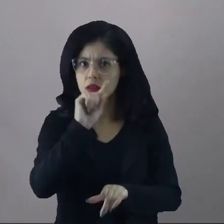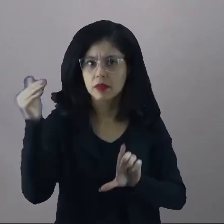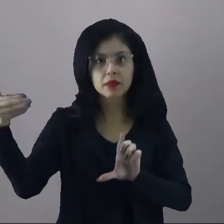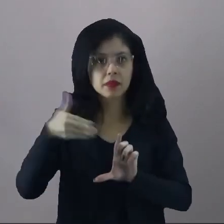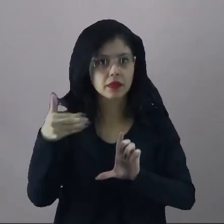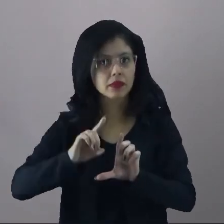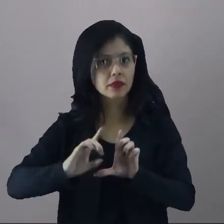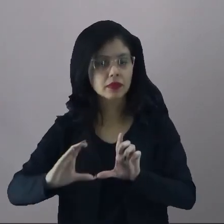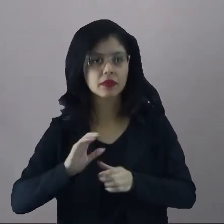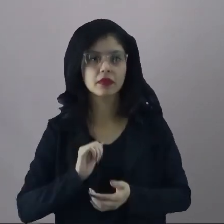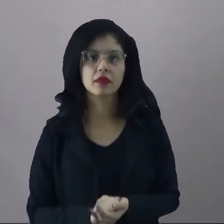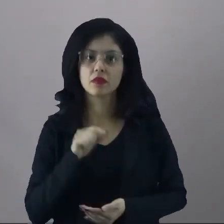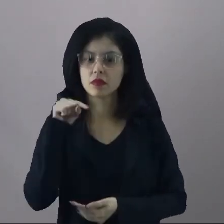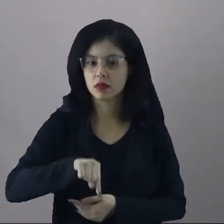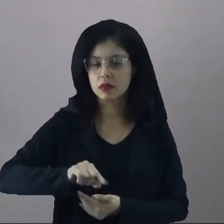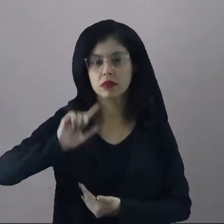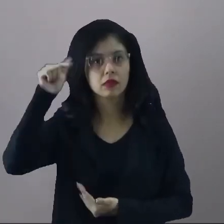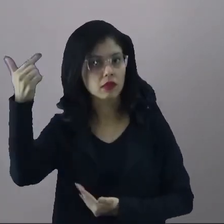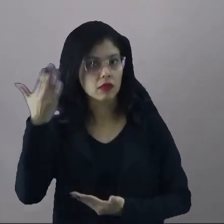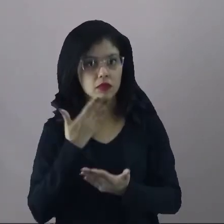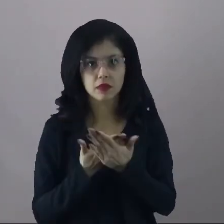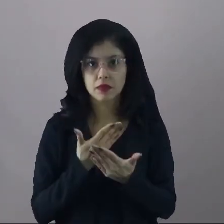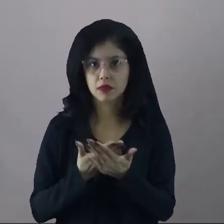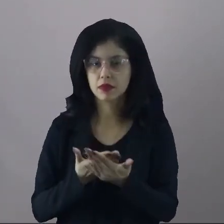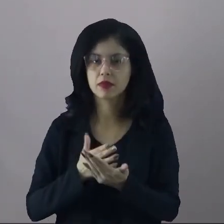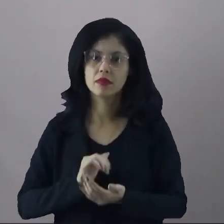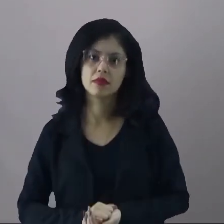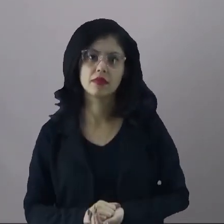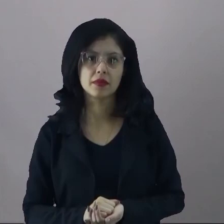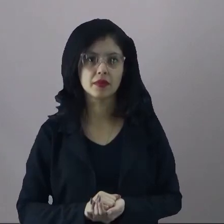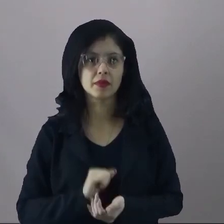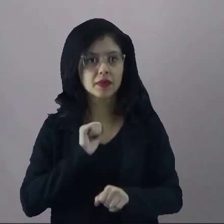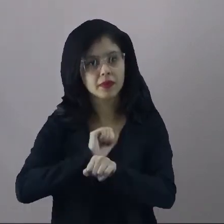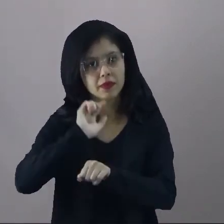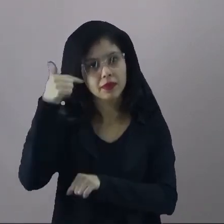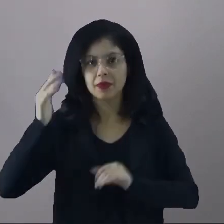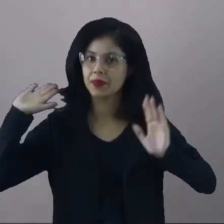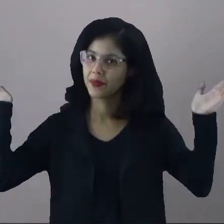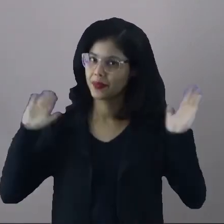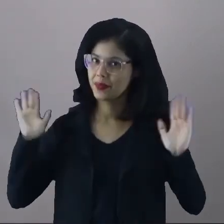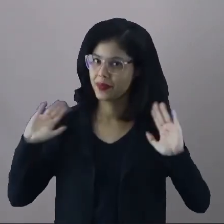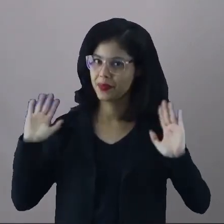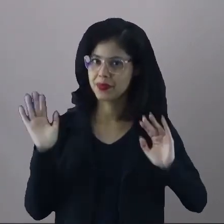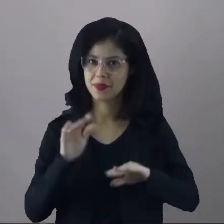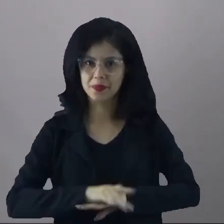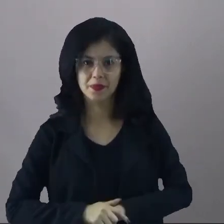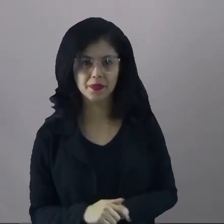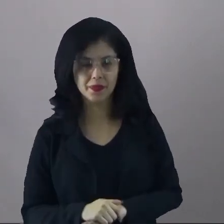plataforma Eduque para você ter acesso a essa aula e muitas outras. Te aguardo na próxima. Tchau, tchau.